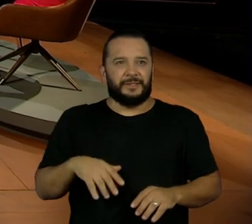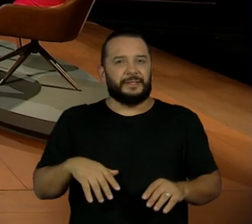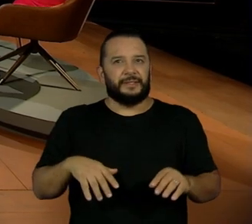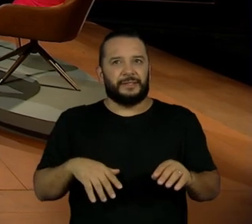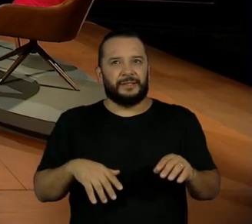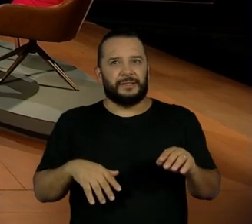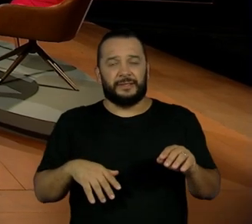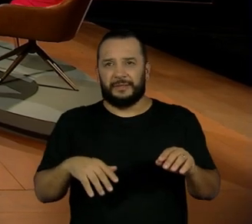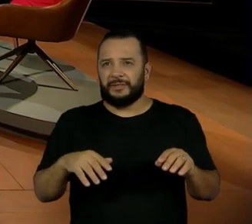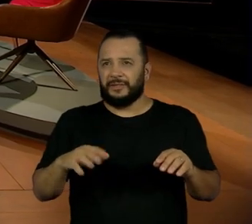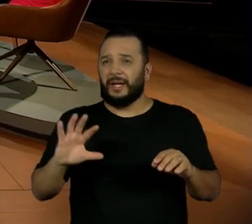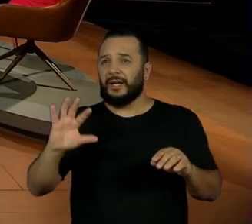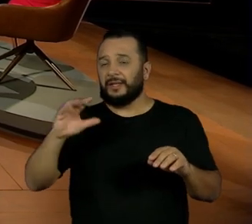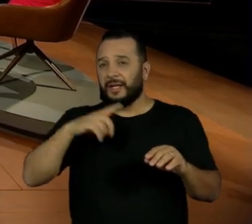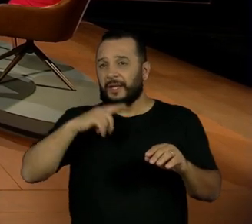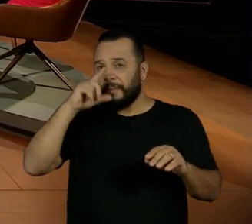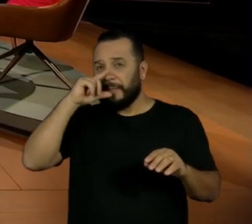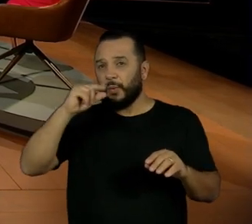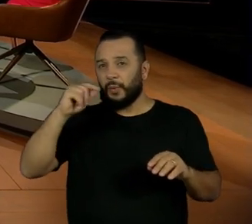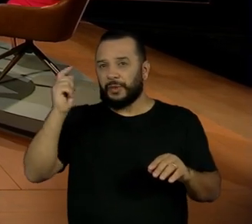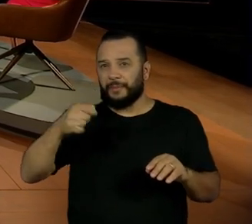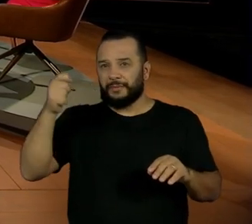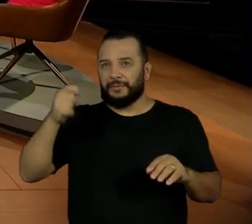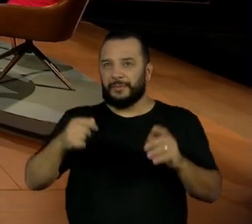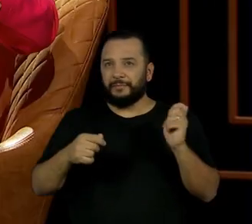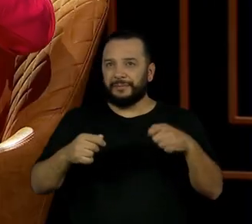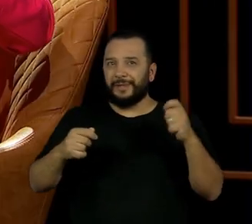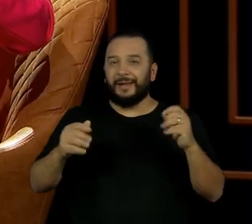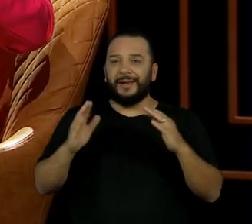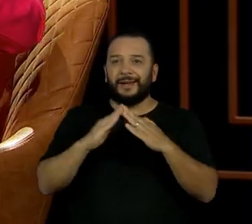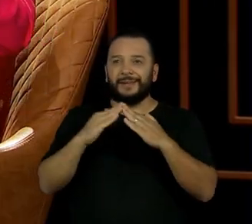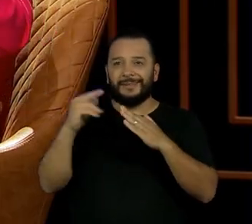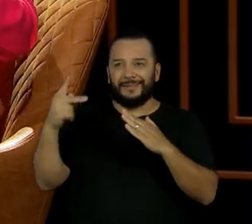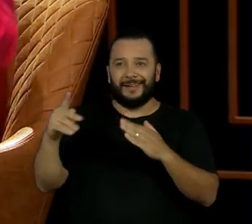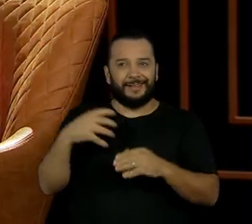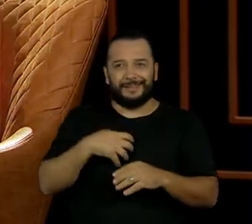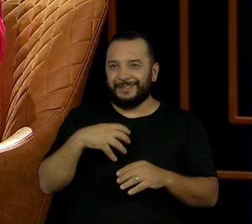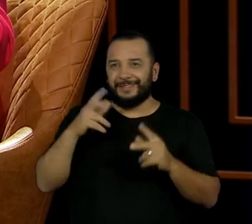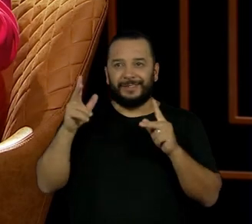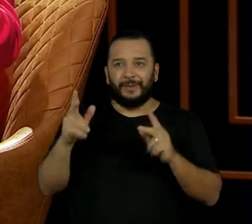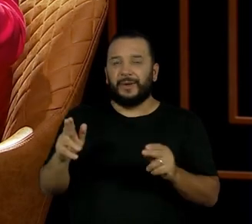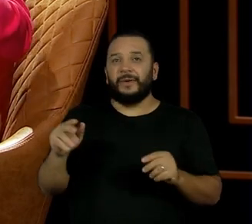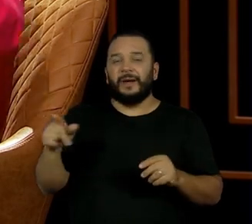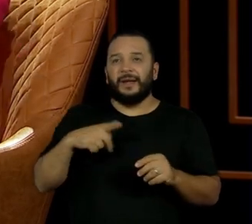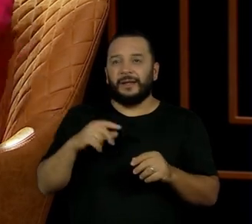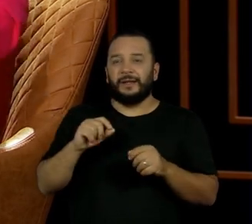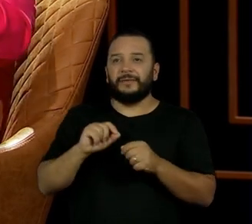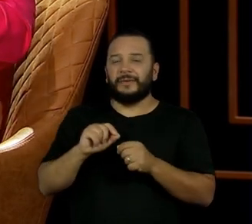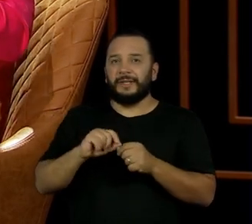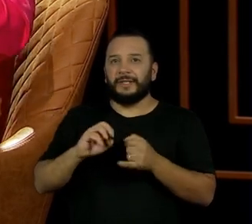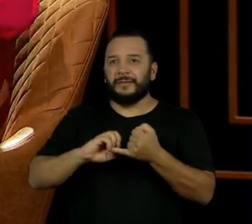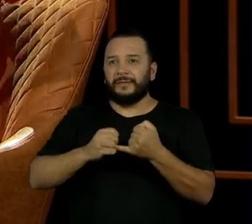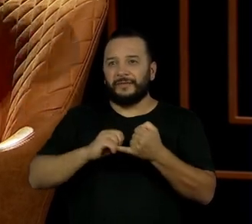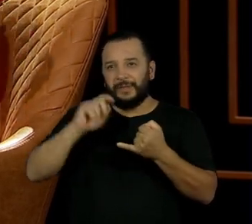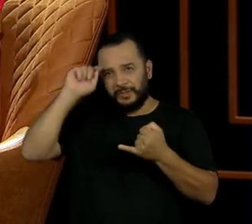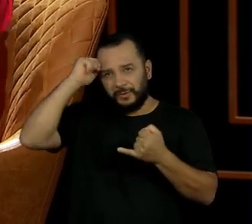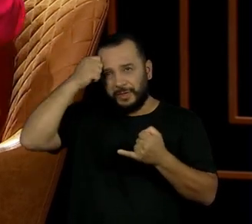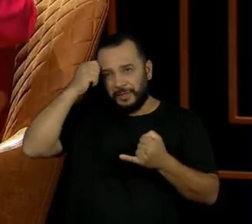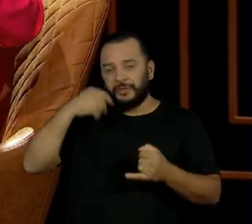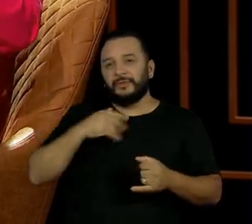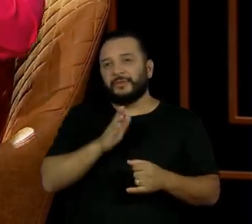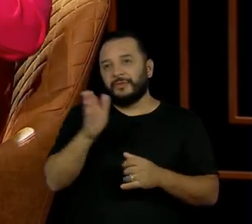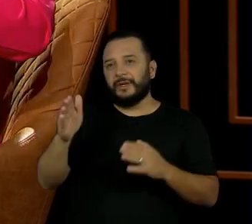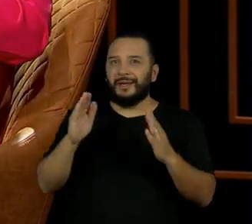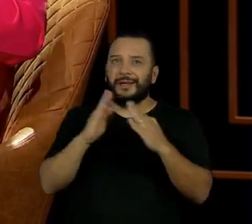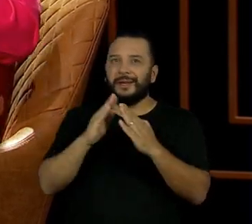e que acontecem enfim e a casa da Claudinha era isso e ela tinha feito uma feijoada então acabou o show a gente foi para